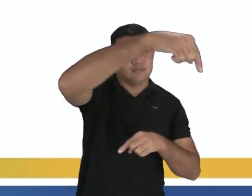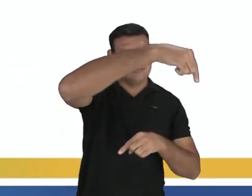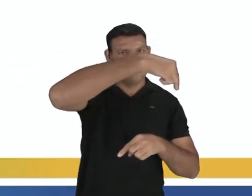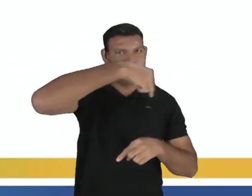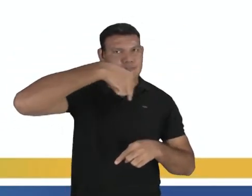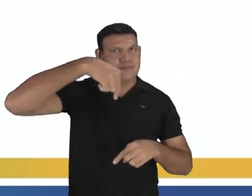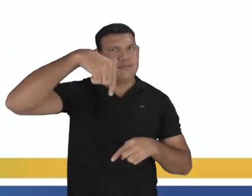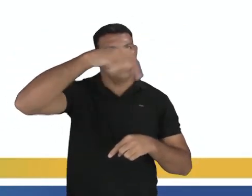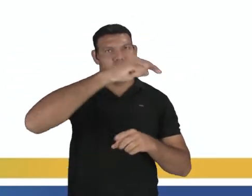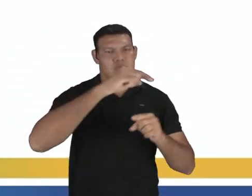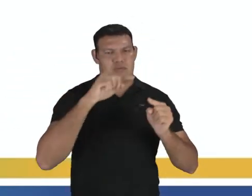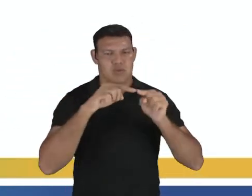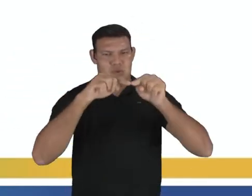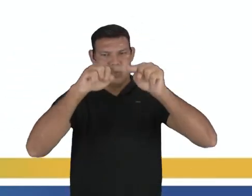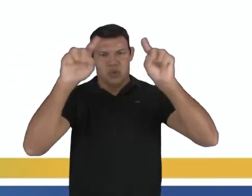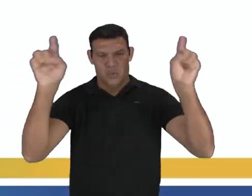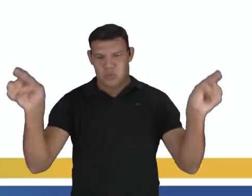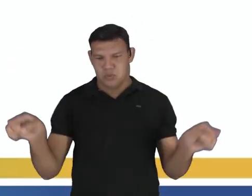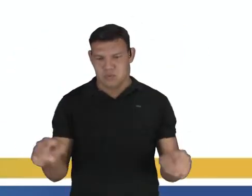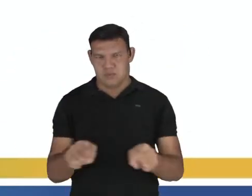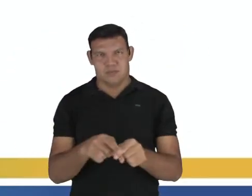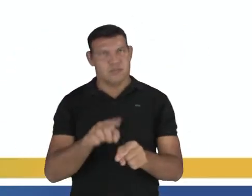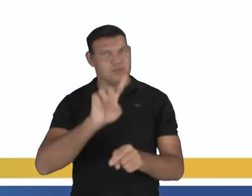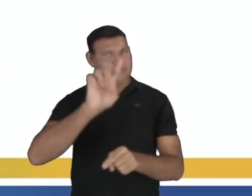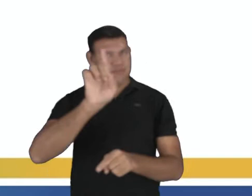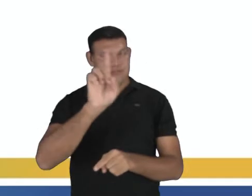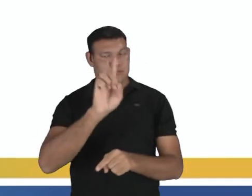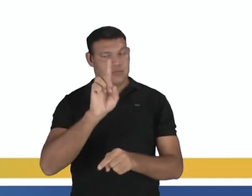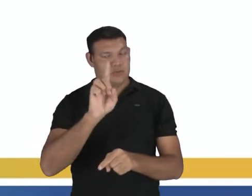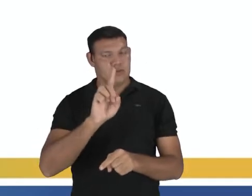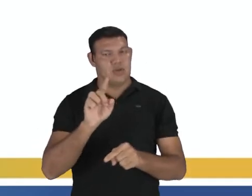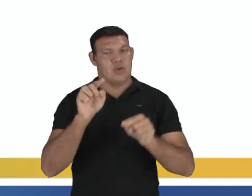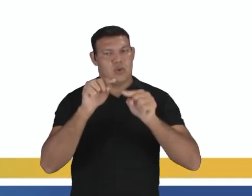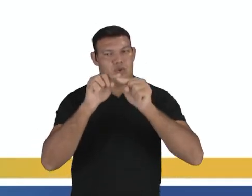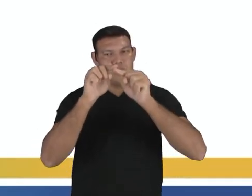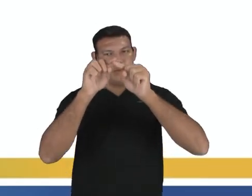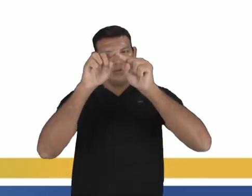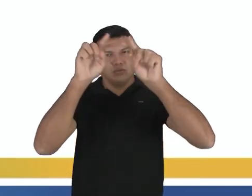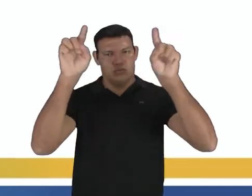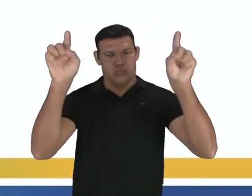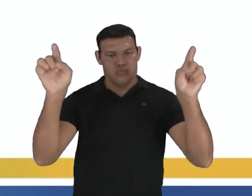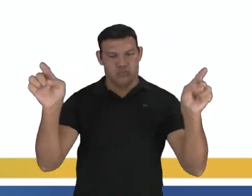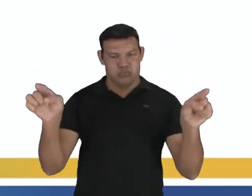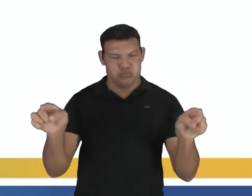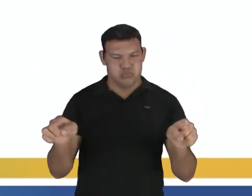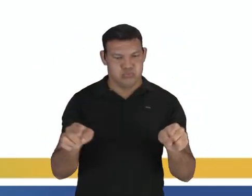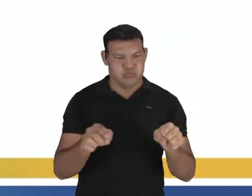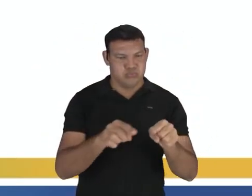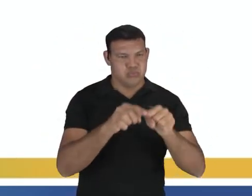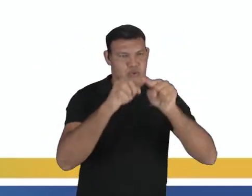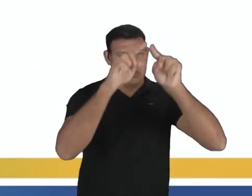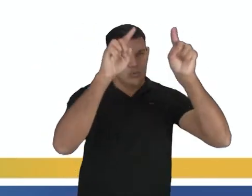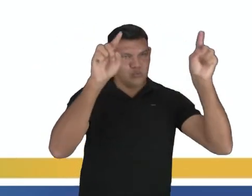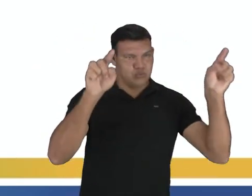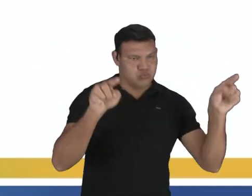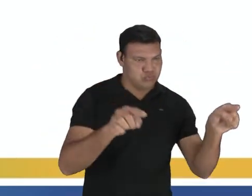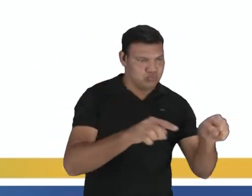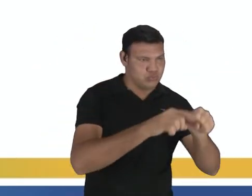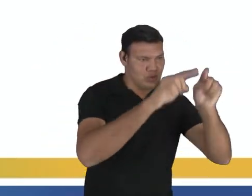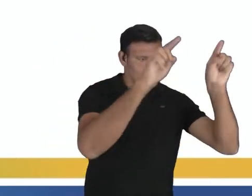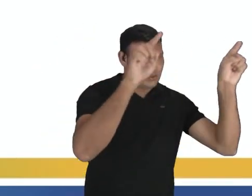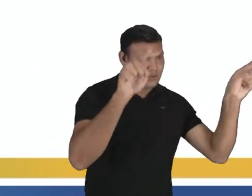uma elipse e não sendo como círculos, como em todos os outros sistemas anteriores. Então a órbita ela passa a ser agora elíptica, e